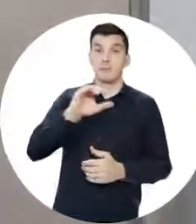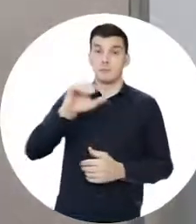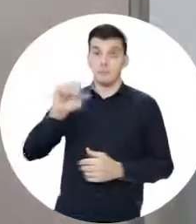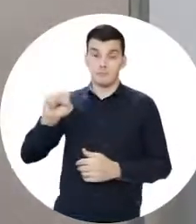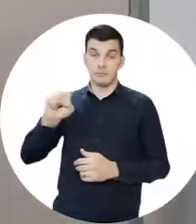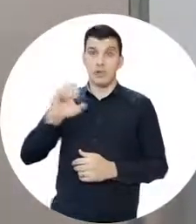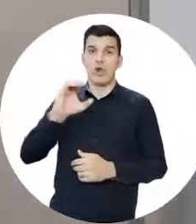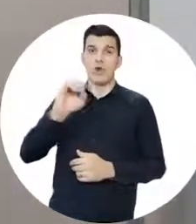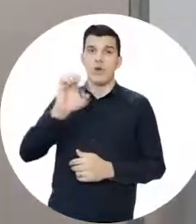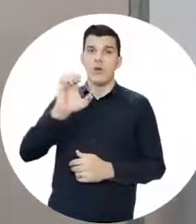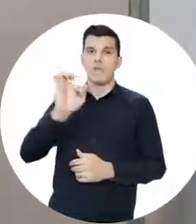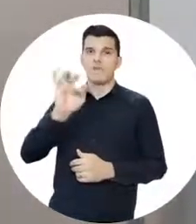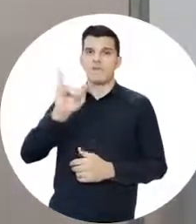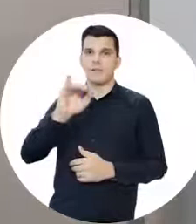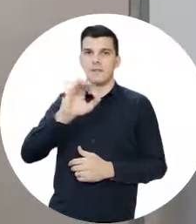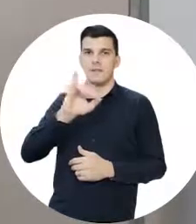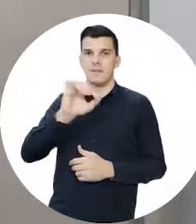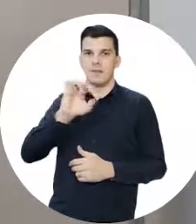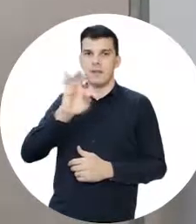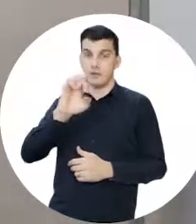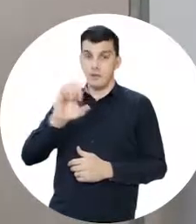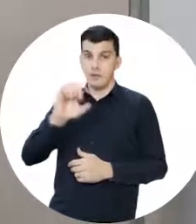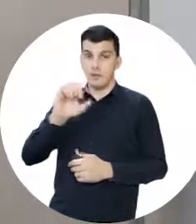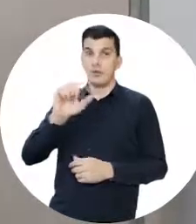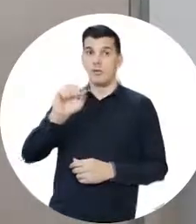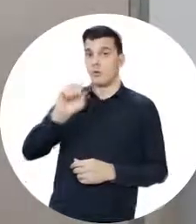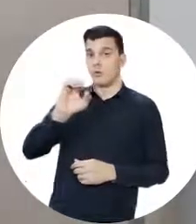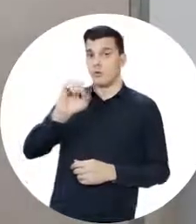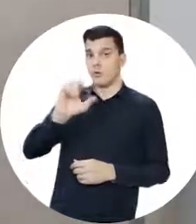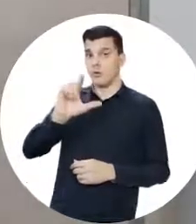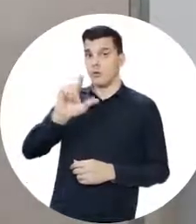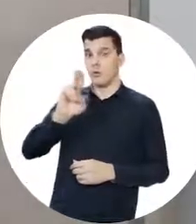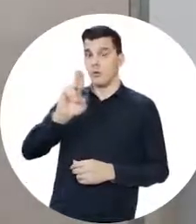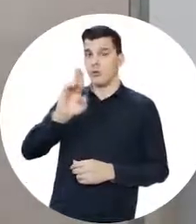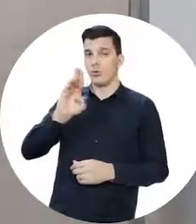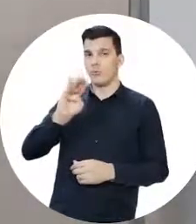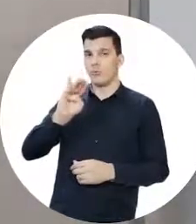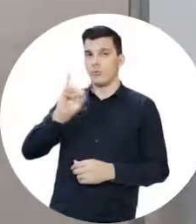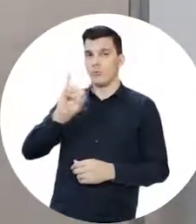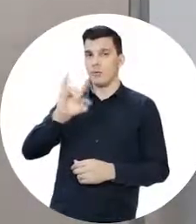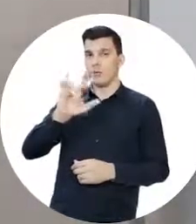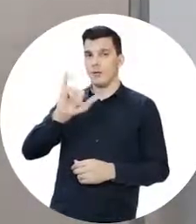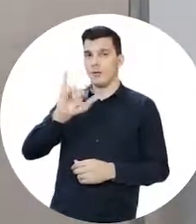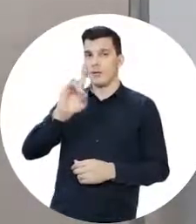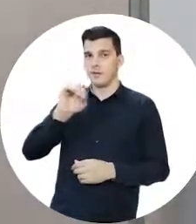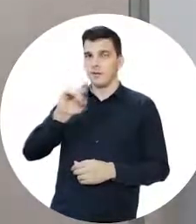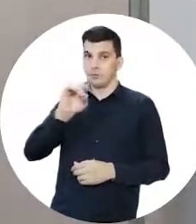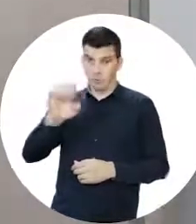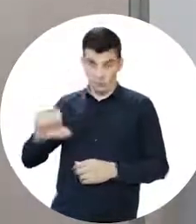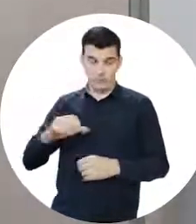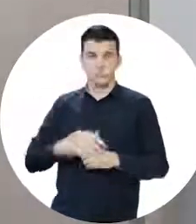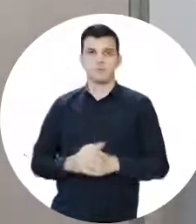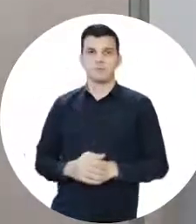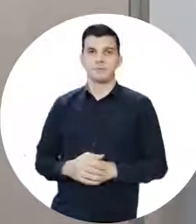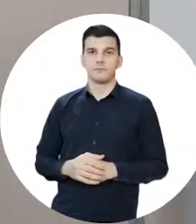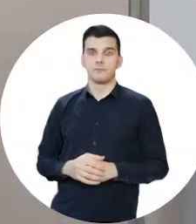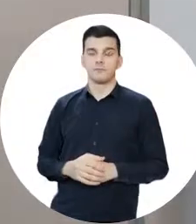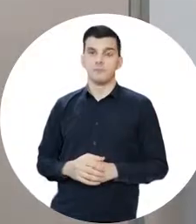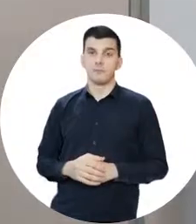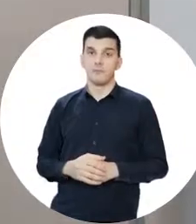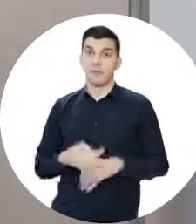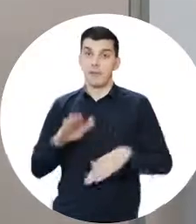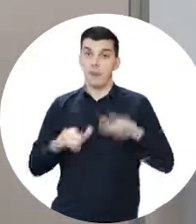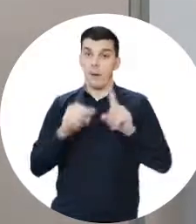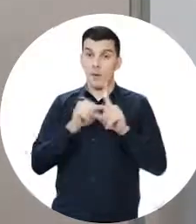de solubilidade é o valor padrão que um soluto se dissolve dentro de uma determinada solução, em uma